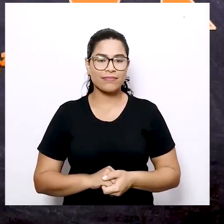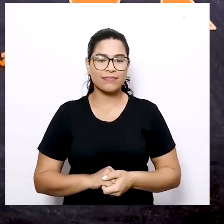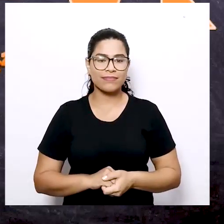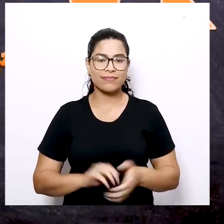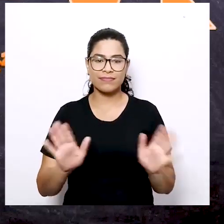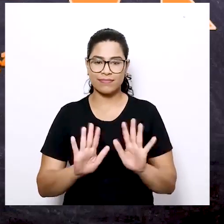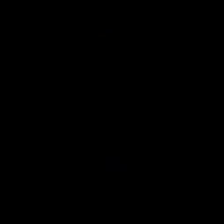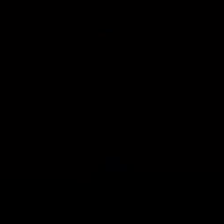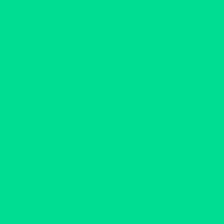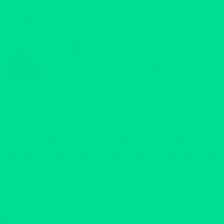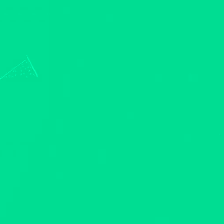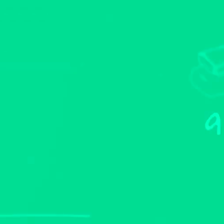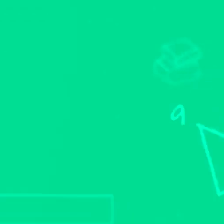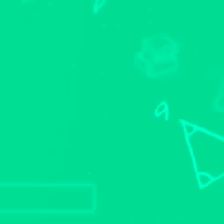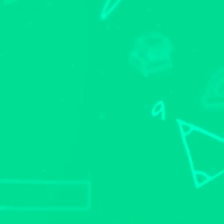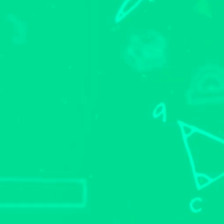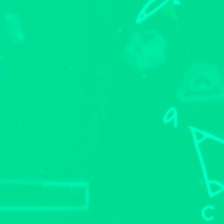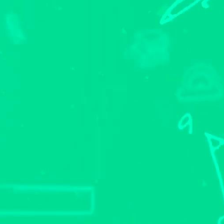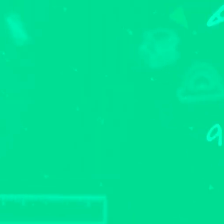vemos lá.